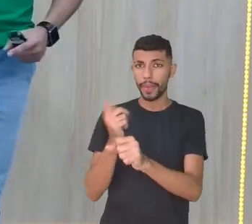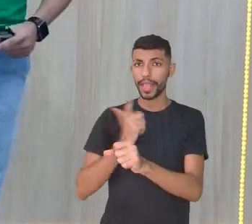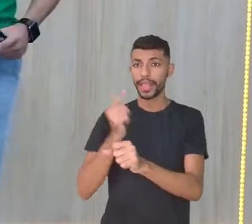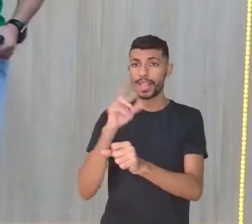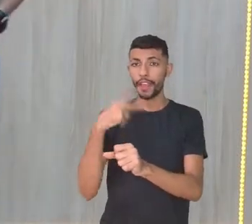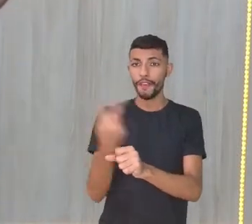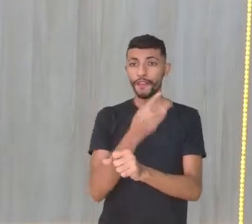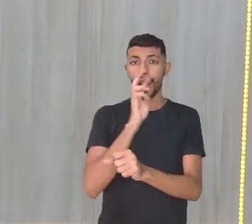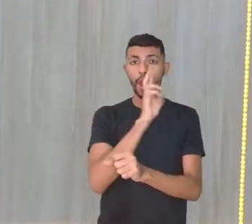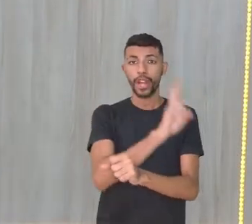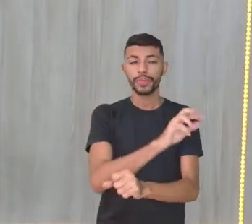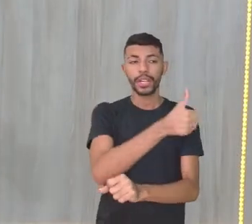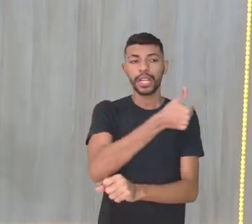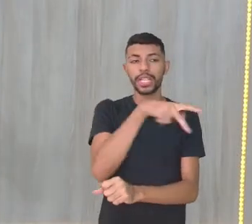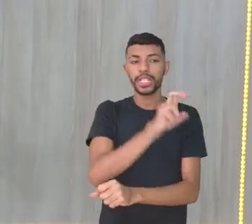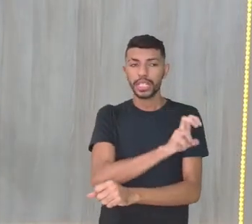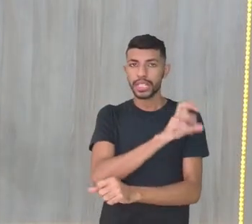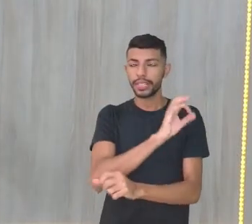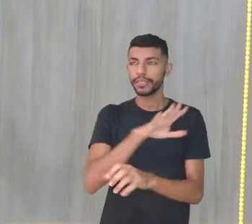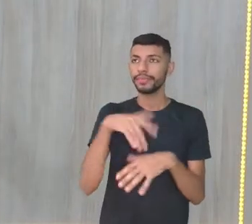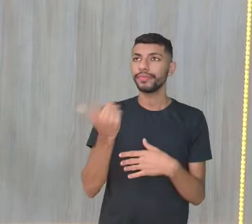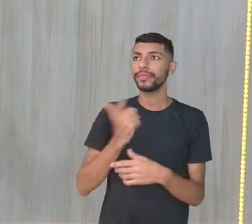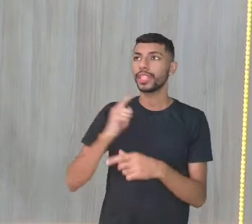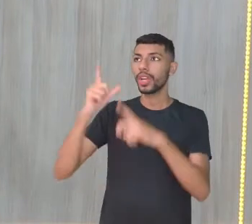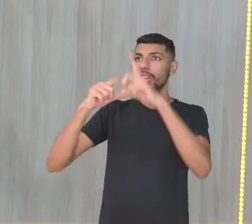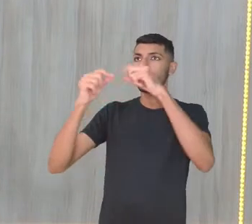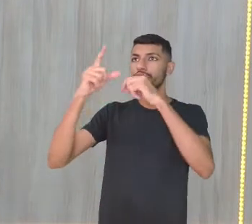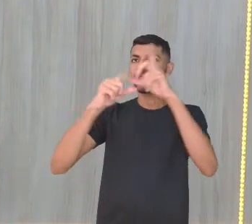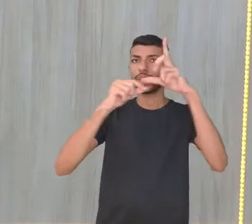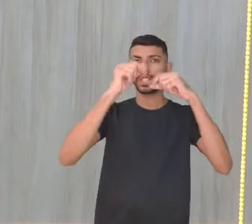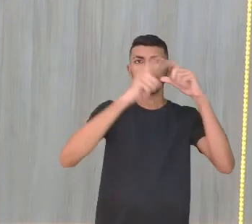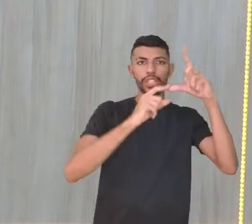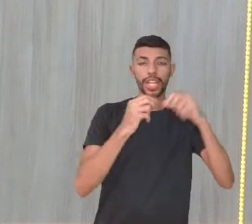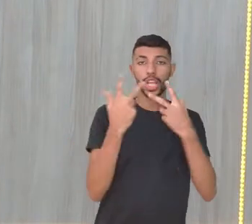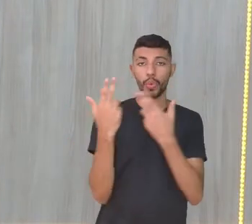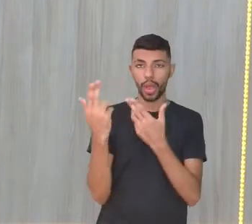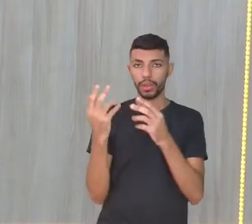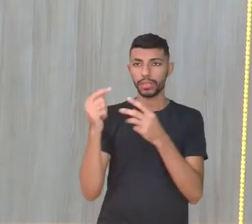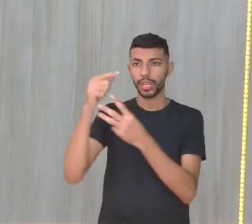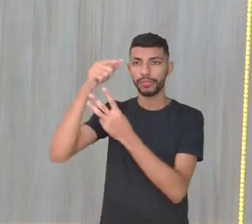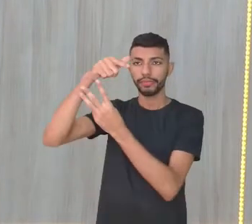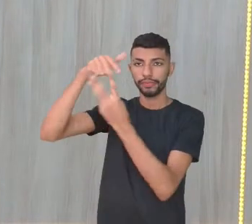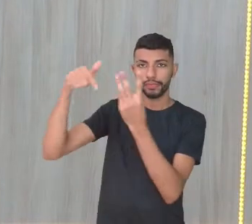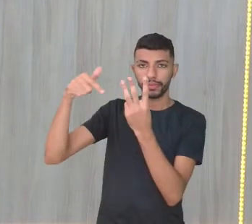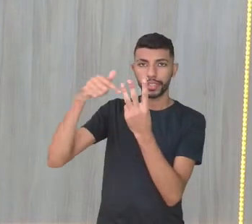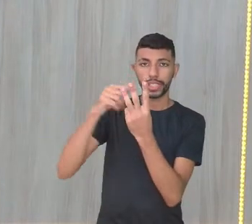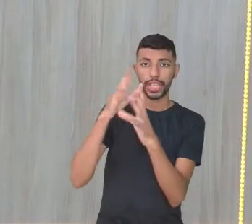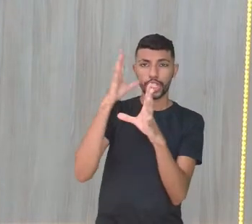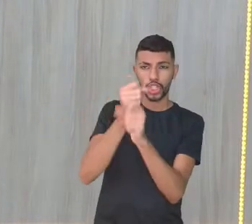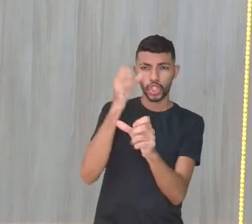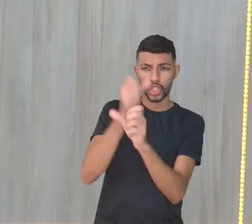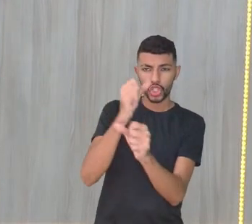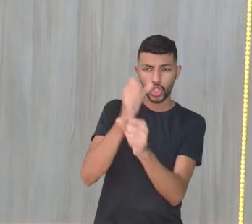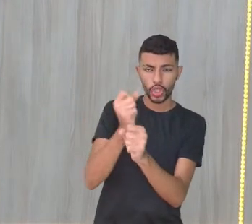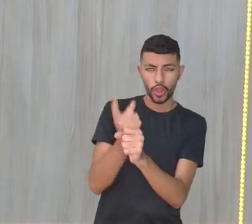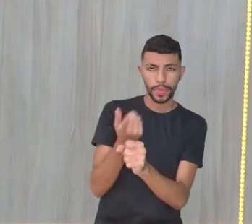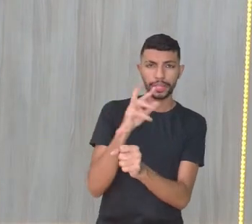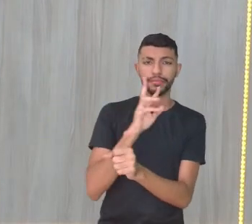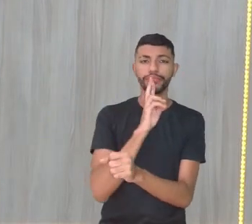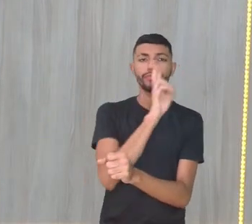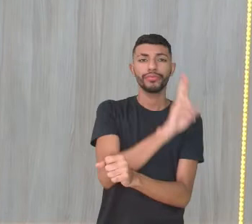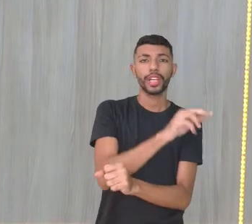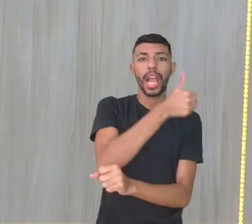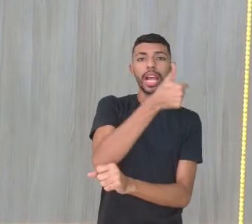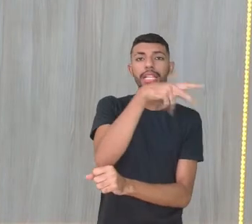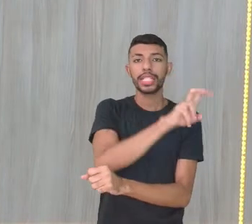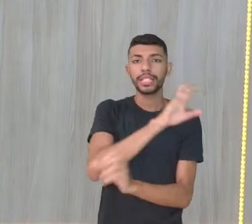15. Então, eu tenho 3 estrelas iguais, certo? Que somadas dá igual a 15. Então, você pode pensar, qual é o